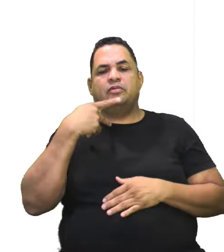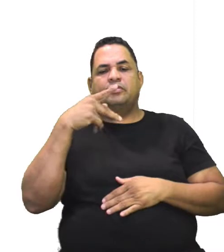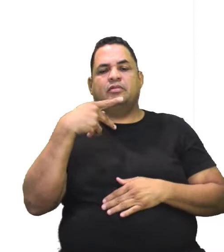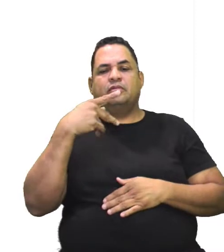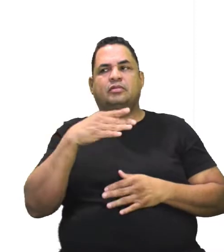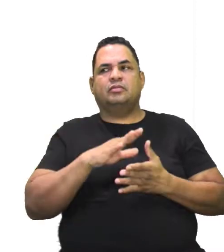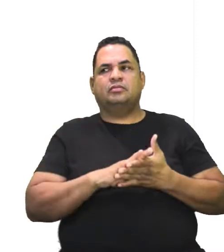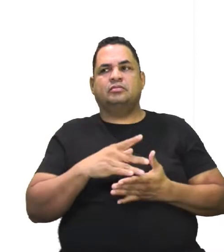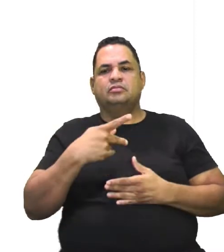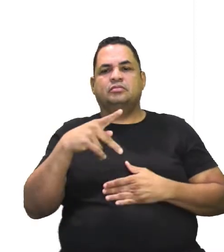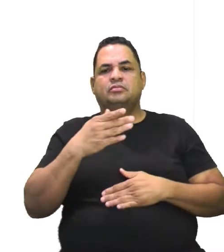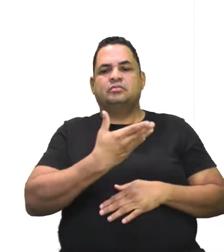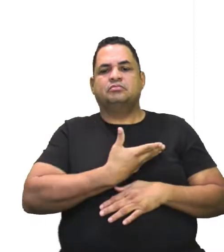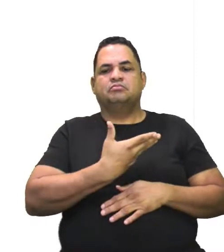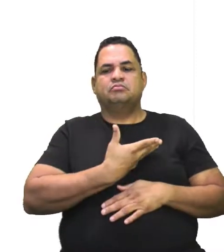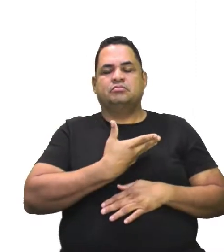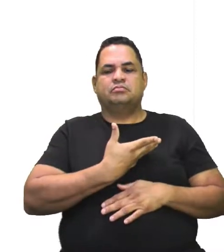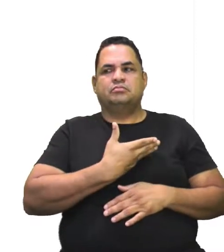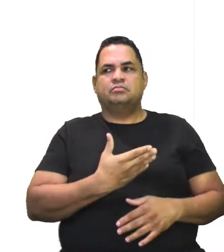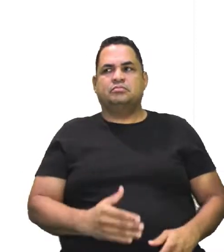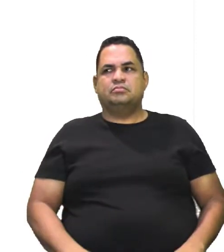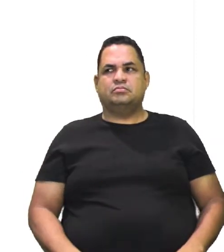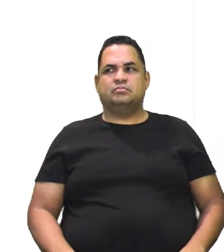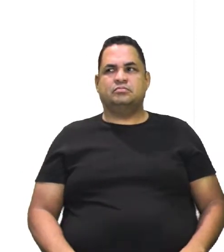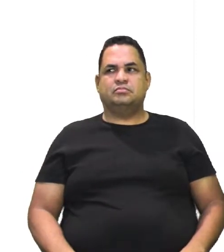para esse seu amigo?